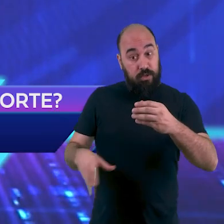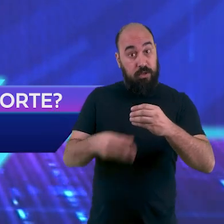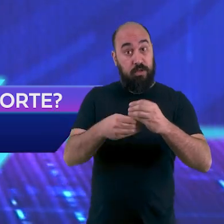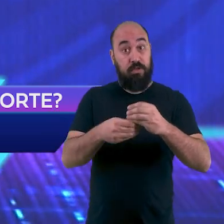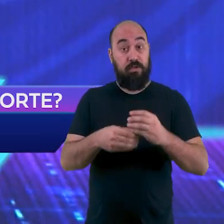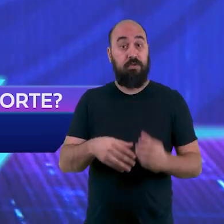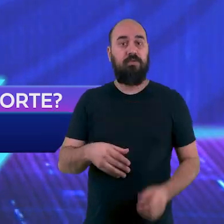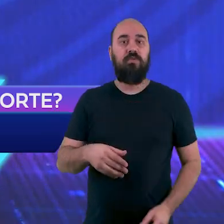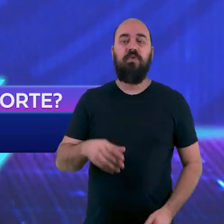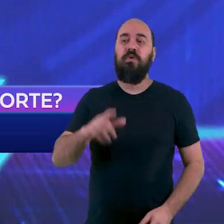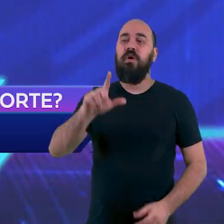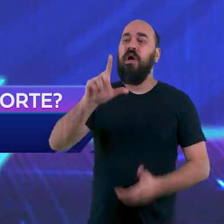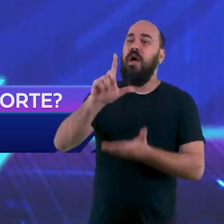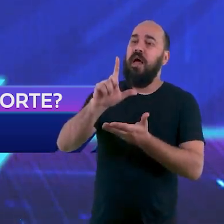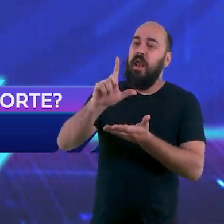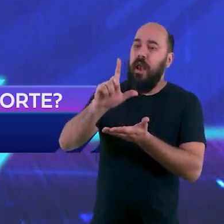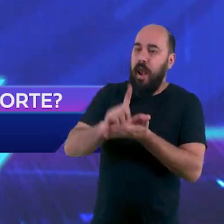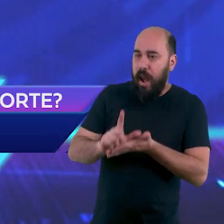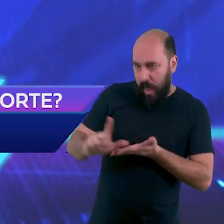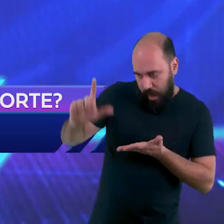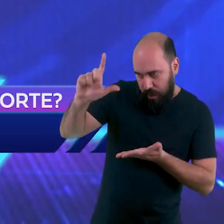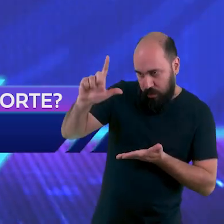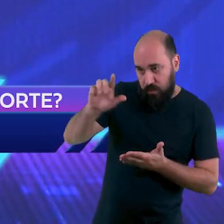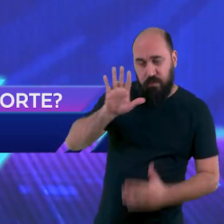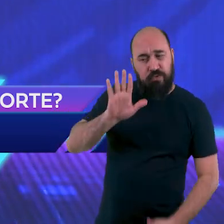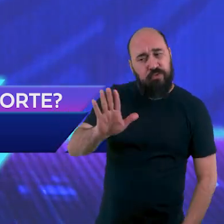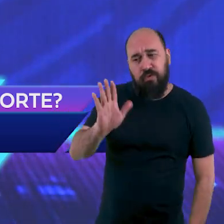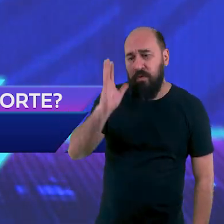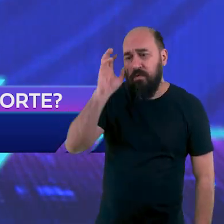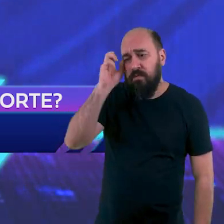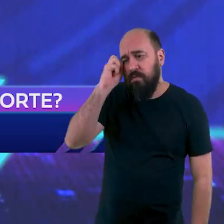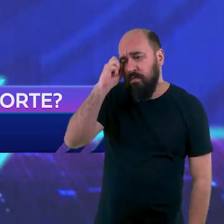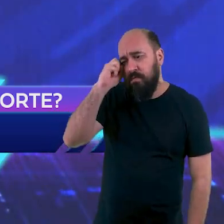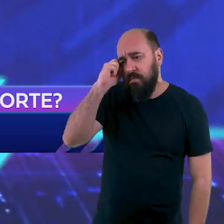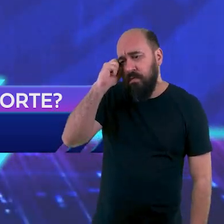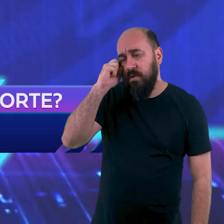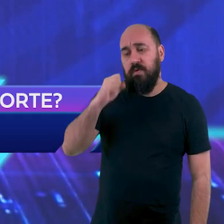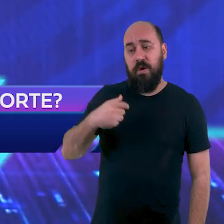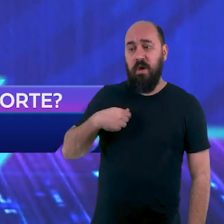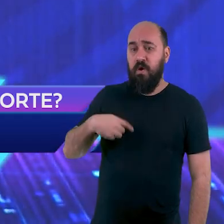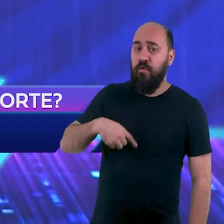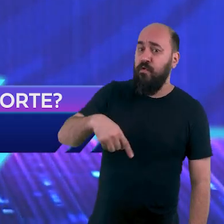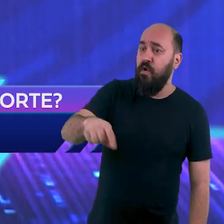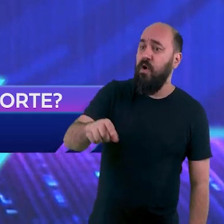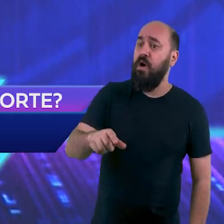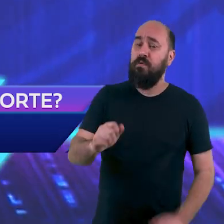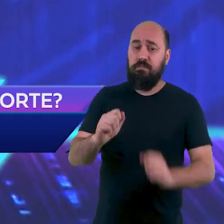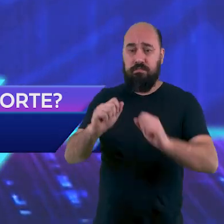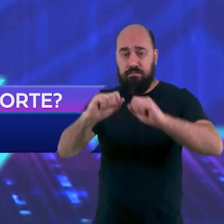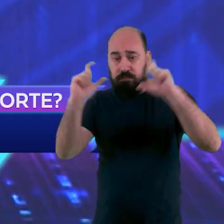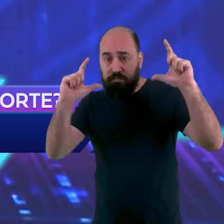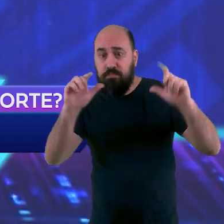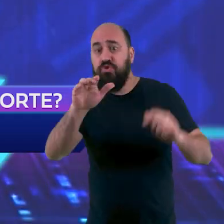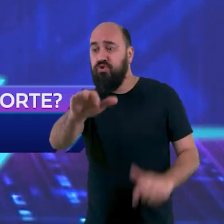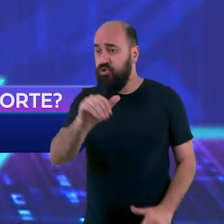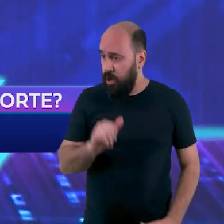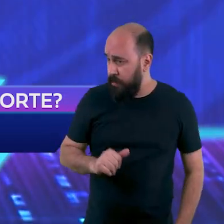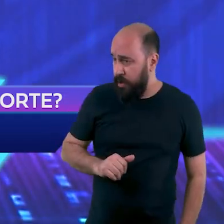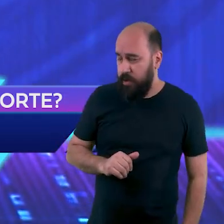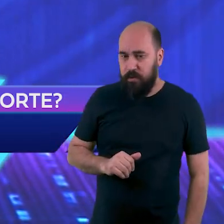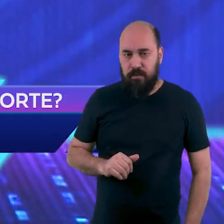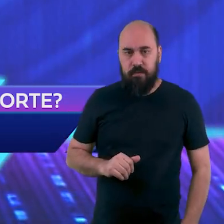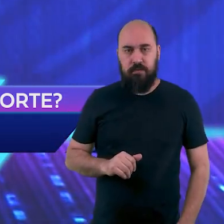nosso amigo Lázaro adormeceu, mas vou para despertá-lo. Disseram-lhe, pois, os